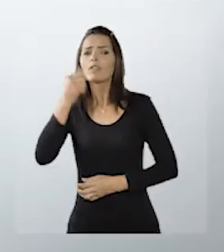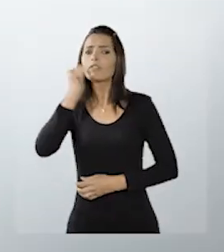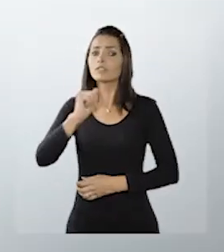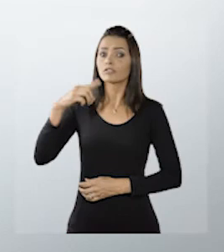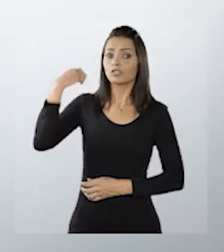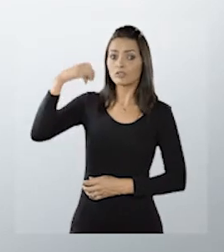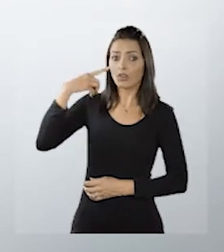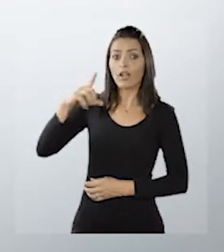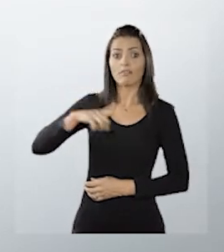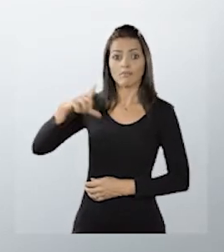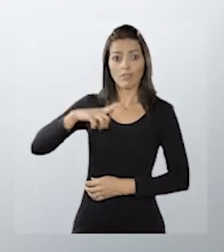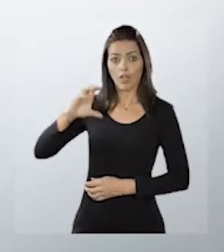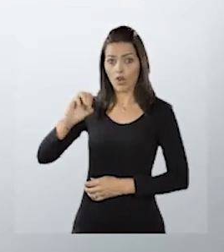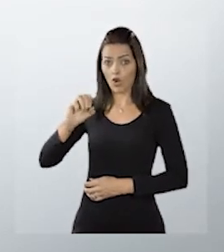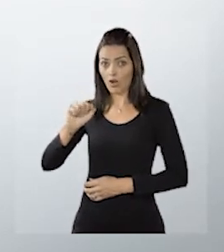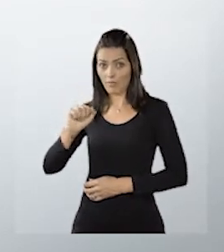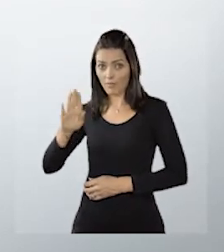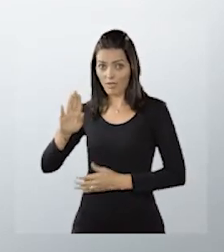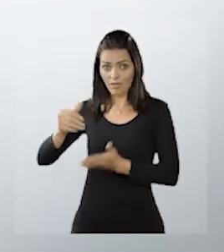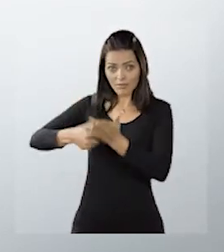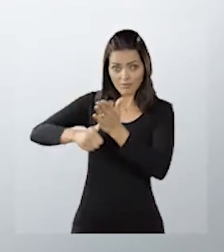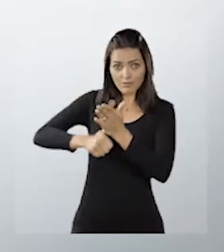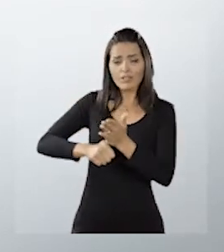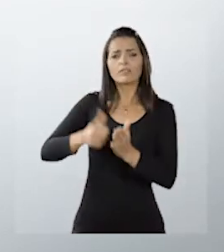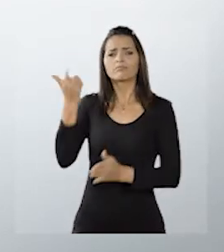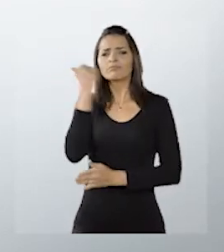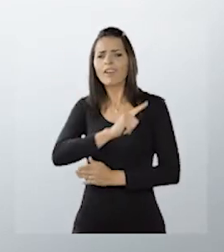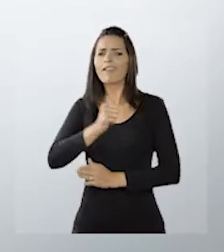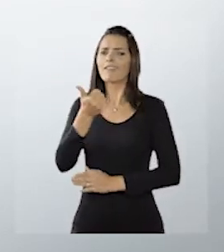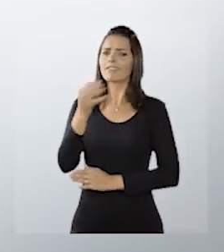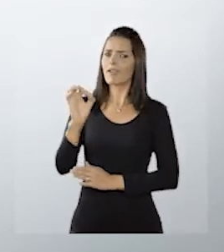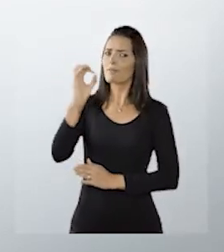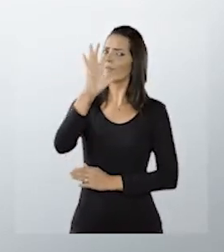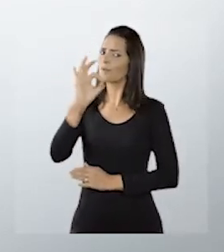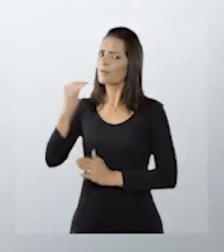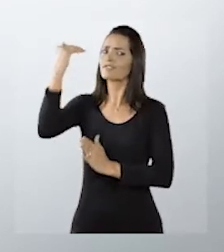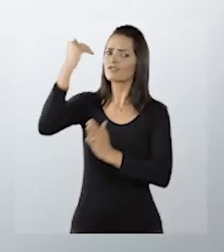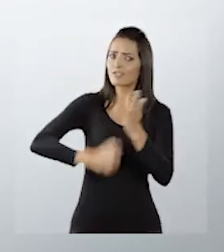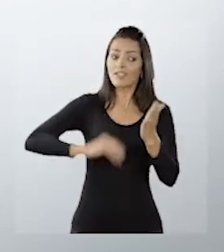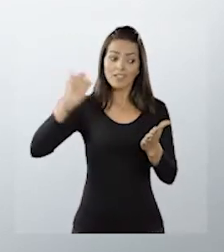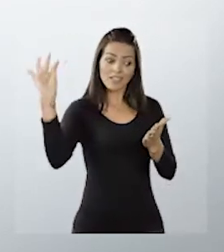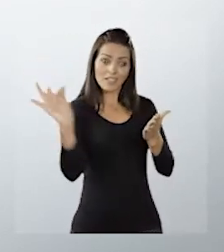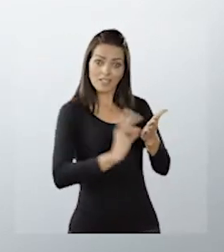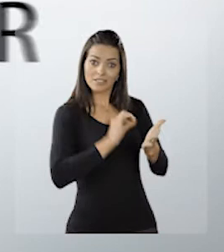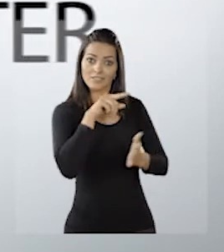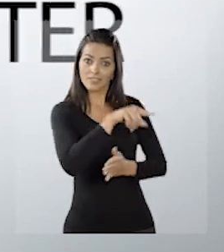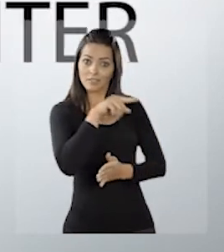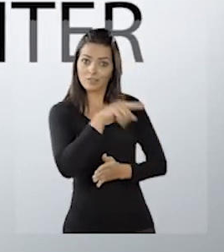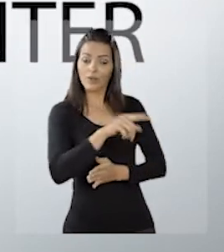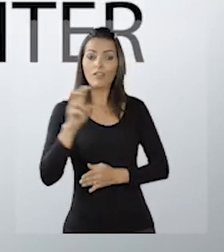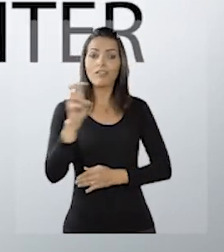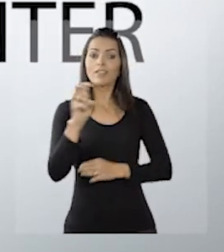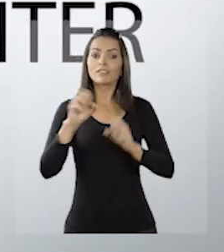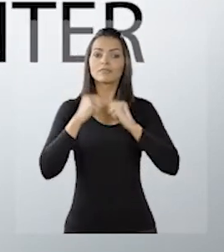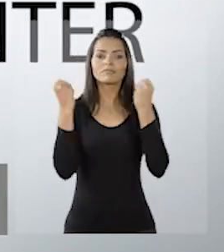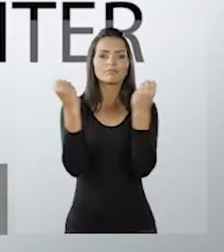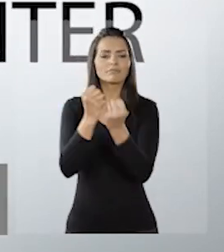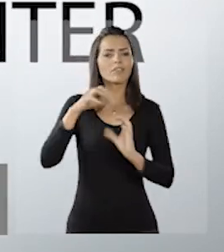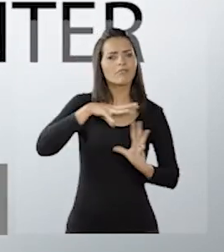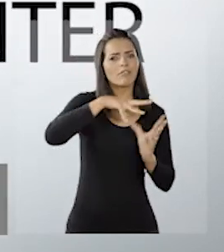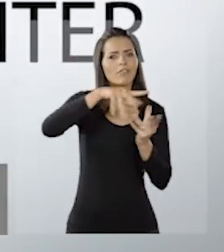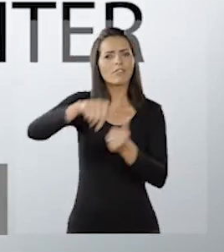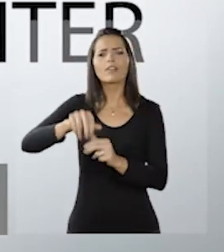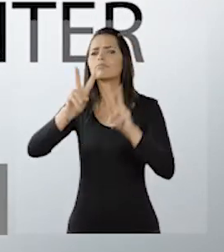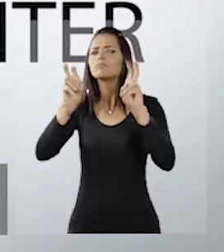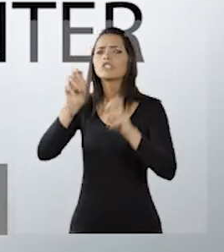Os advogados e advogadas inscritos na OAB vão ganhar 10% de desconto na inscrição para a 5ª edição